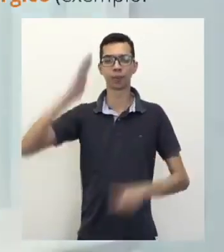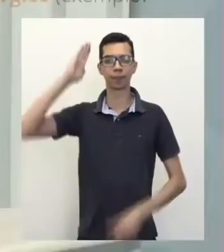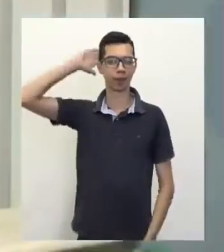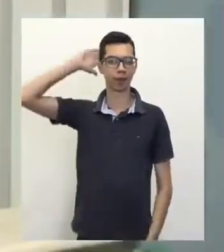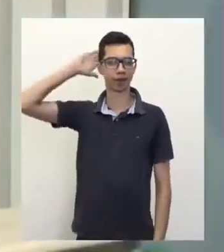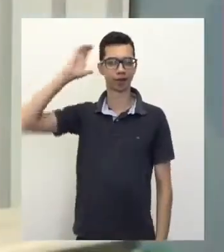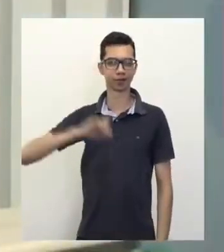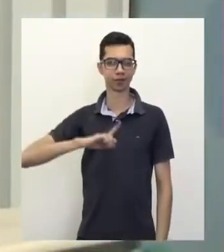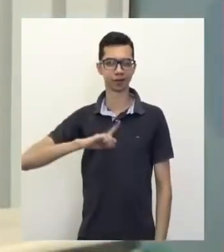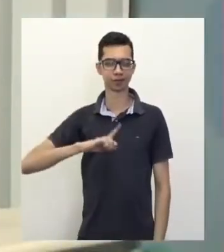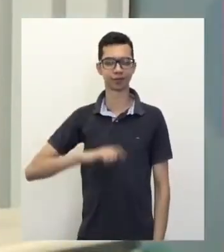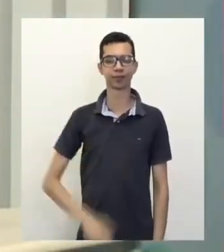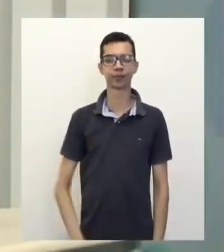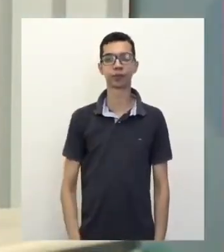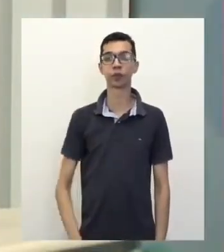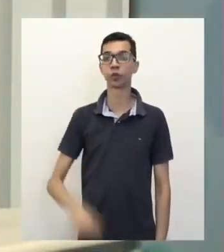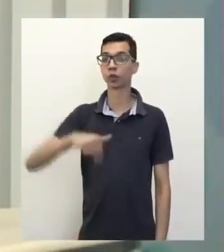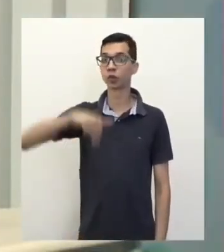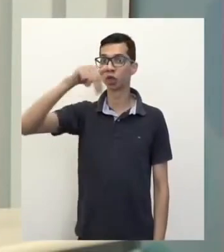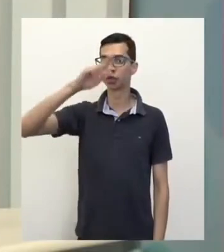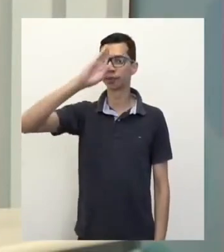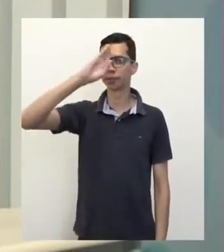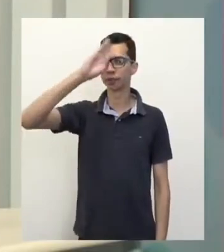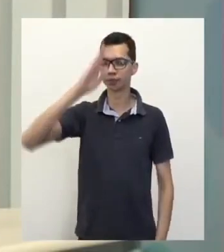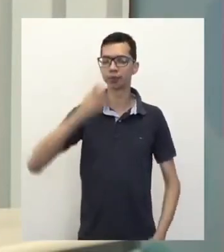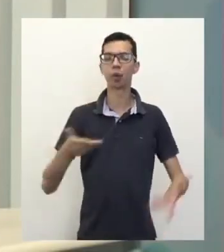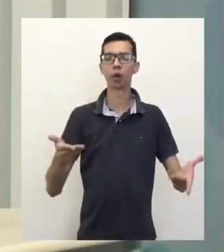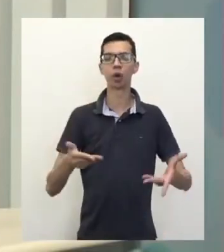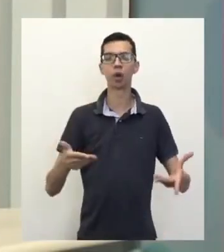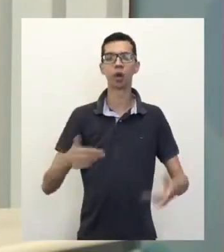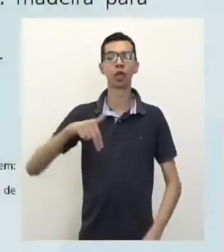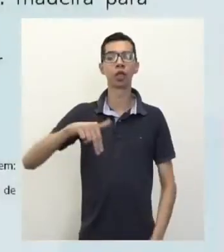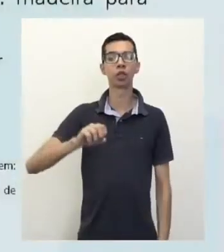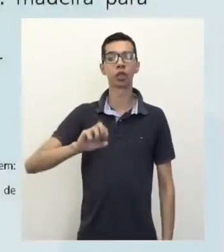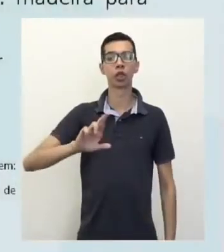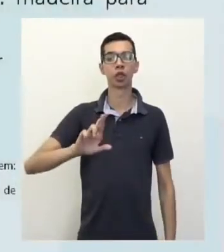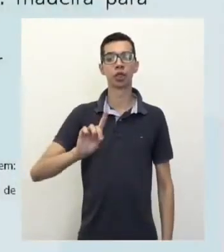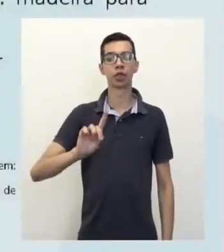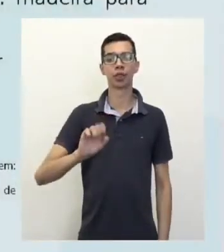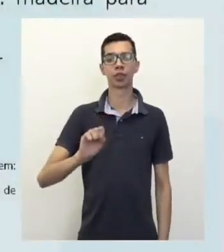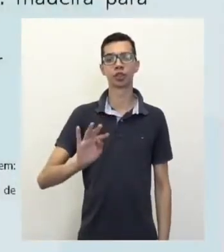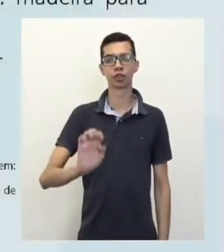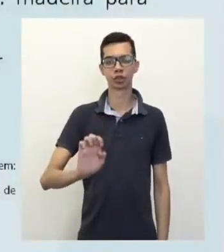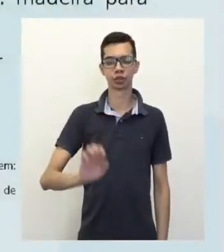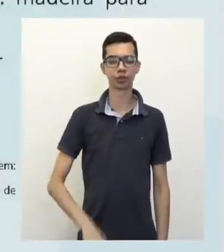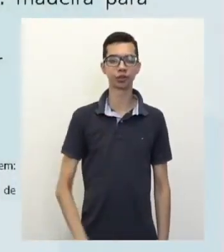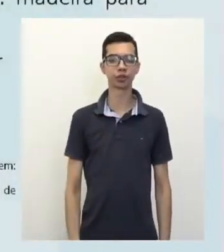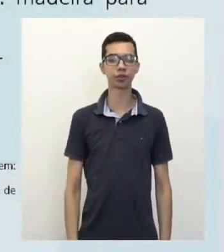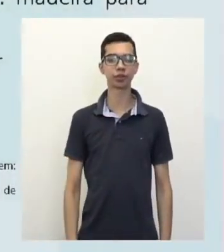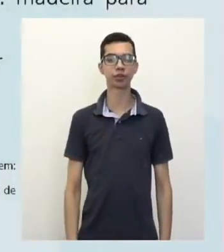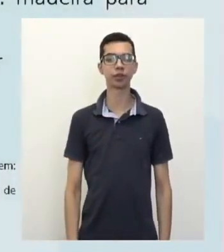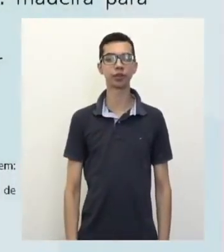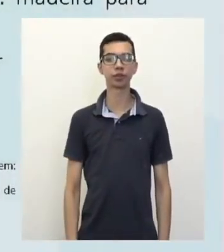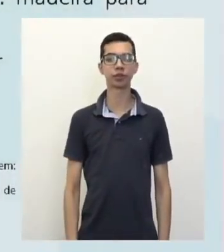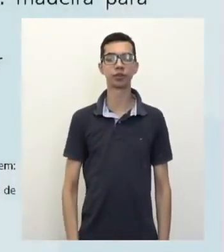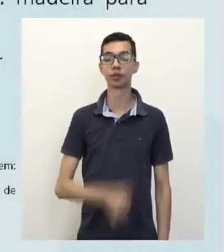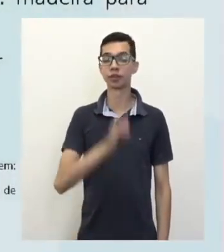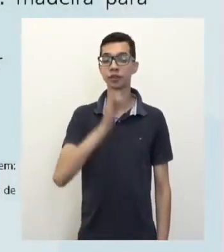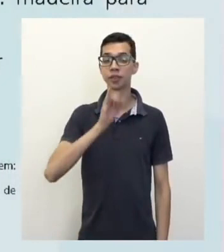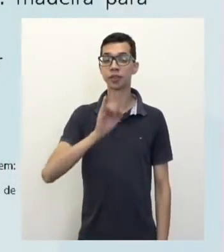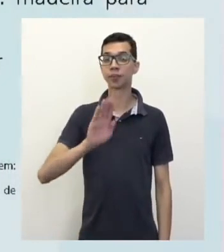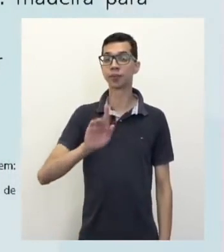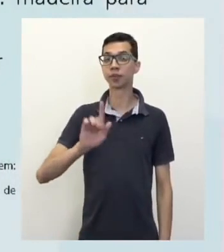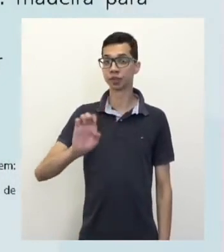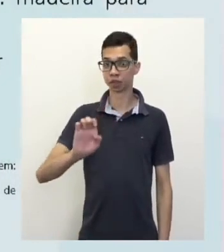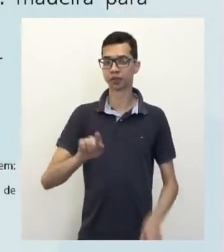da região norte. Agora a gente passa para a região nordeste. Também um mapa do IBGE com os estados